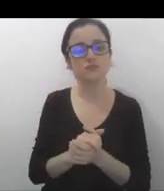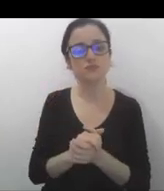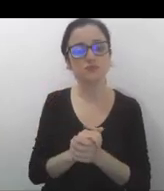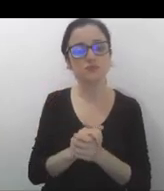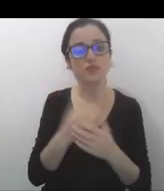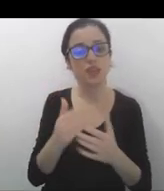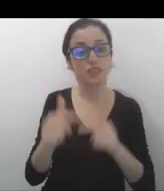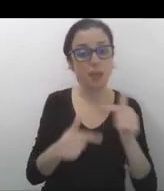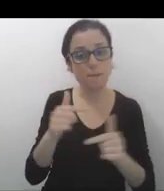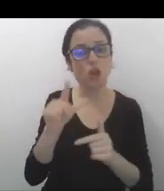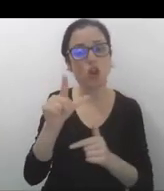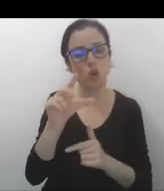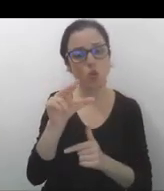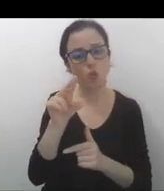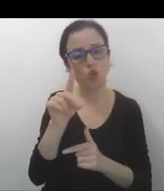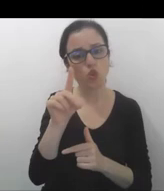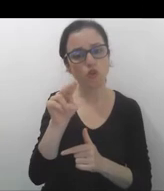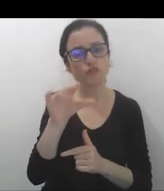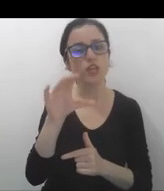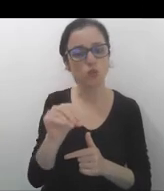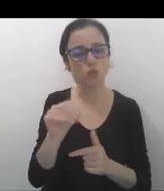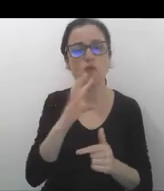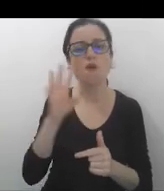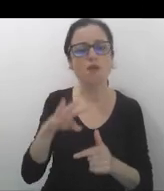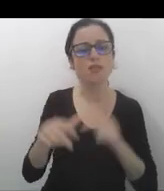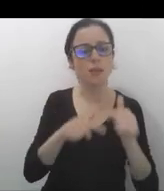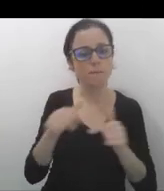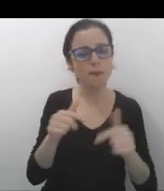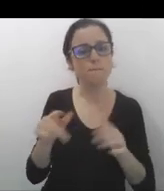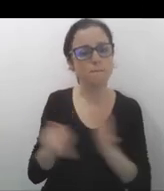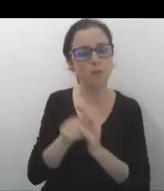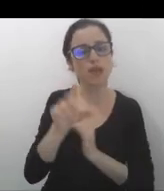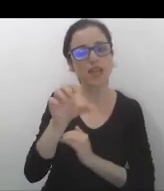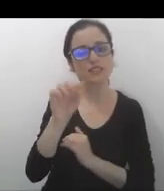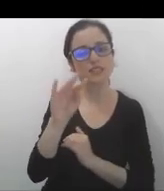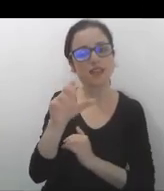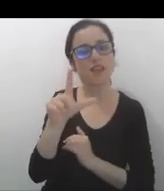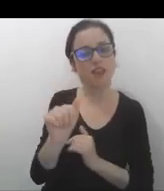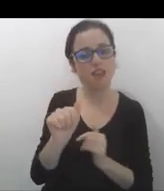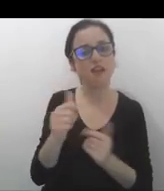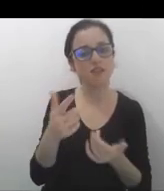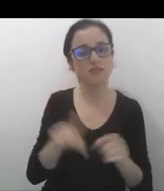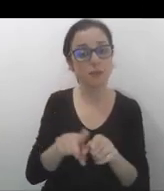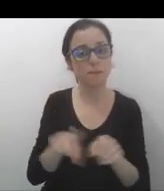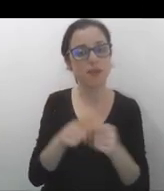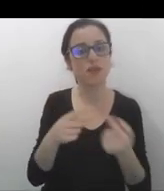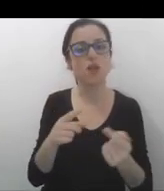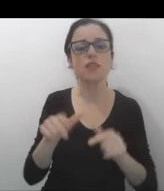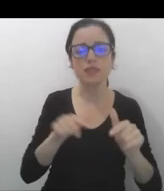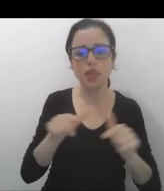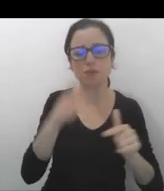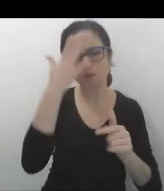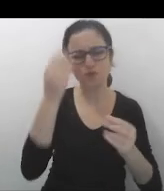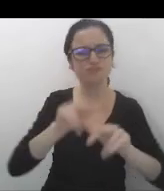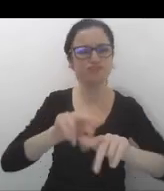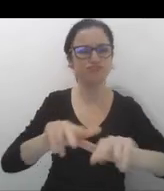reconhecimento, enfim, né, do trabalho do Ludovico Martino, o reconhecimento do trabalho da própria Stella Arones também,